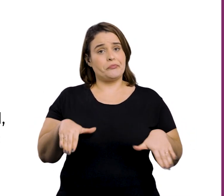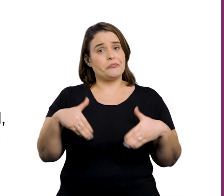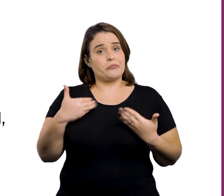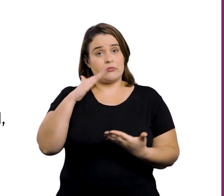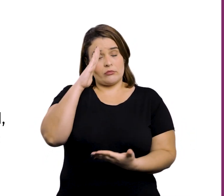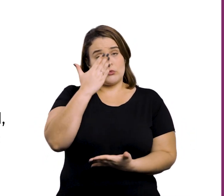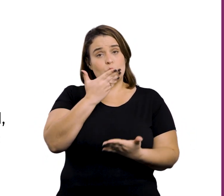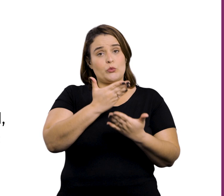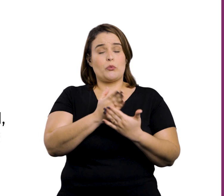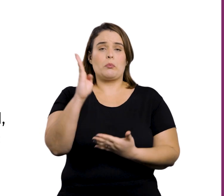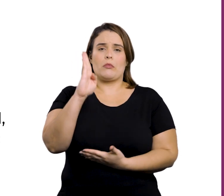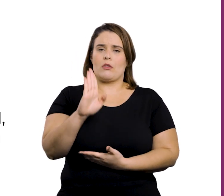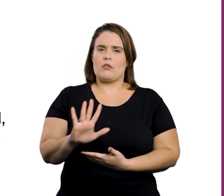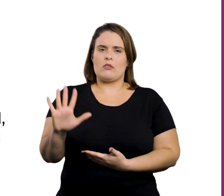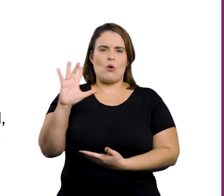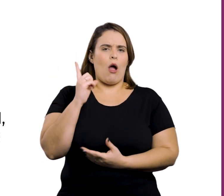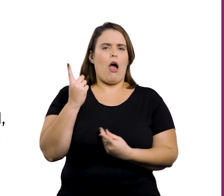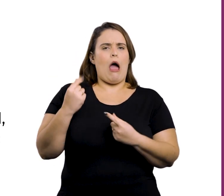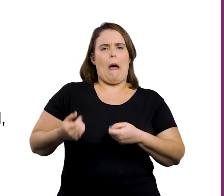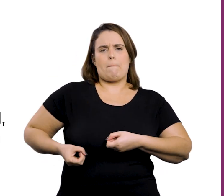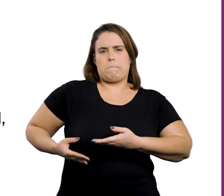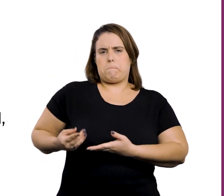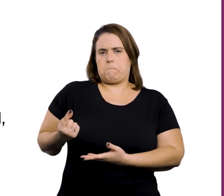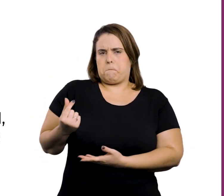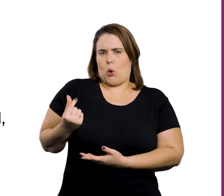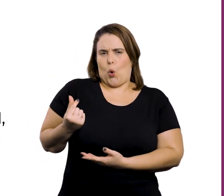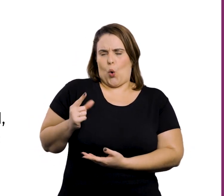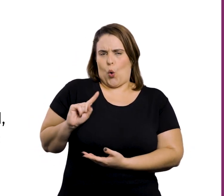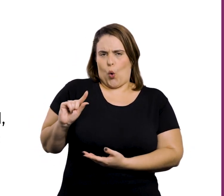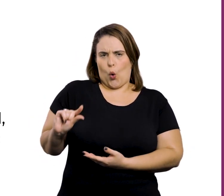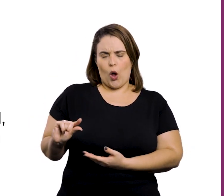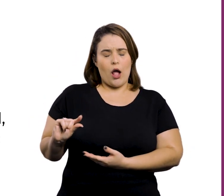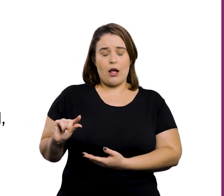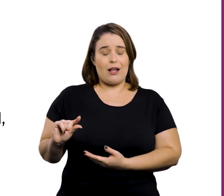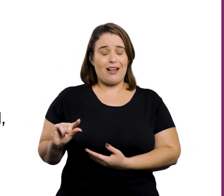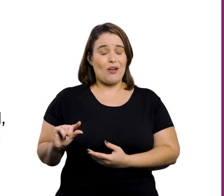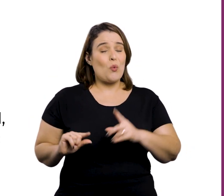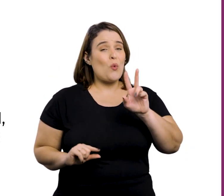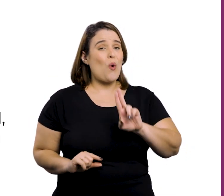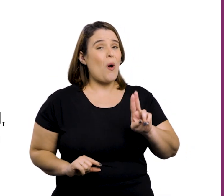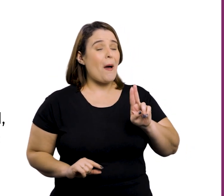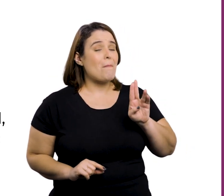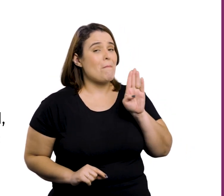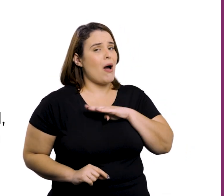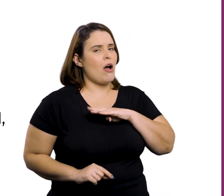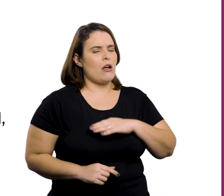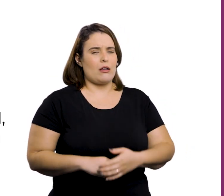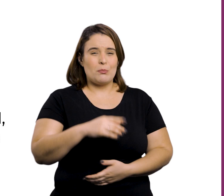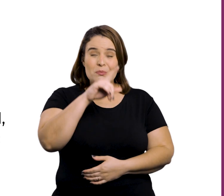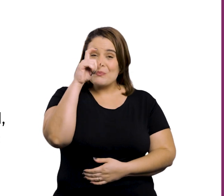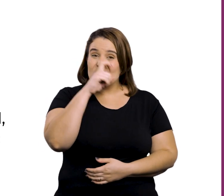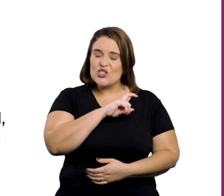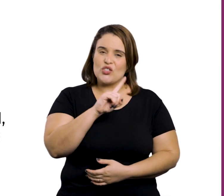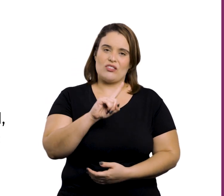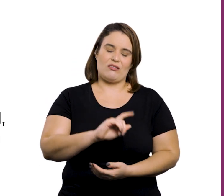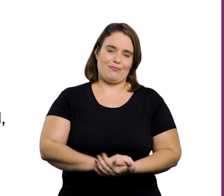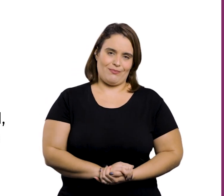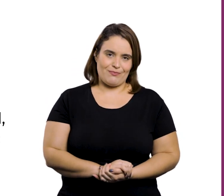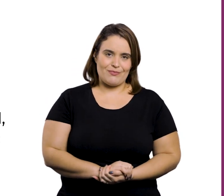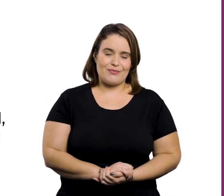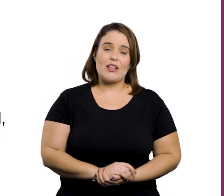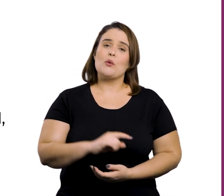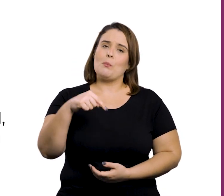Afinal, acreditam que no Brasil não se gasta pouco com educação, se gasta mal, o que é uma completa mentira. No